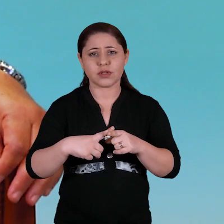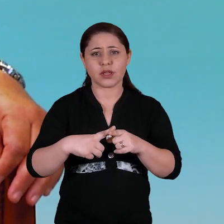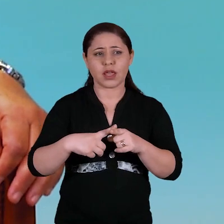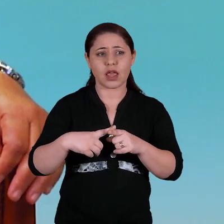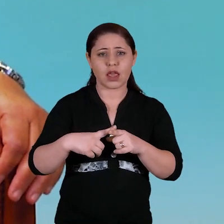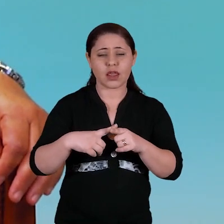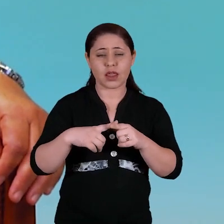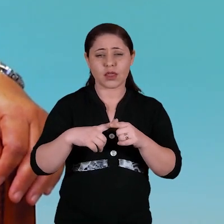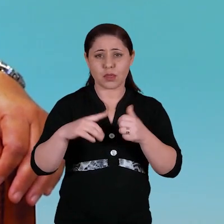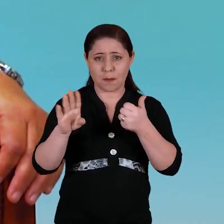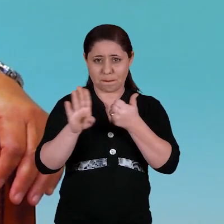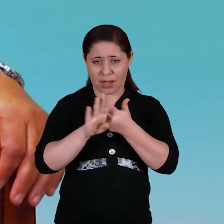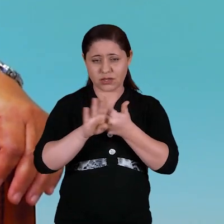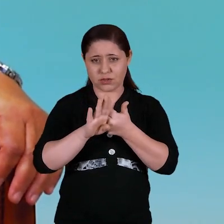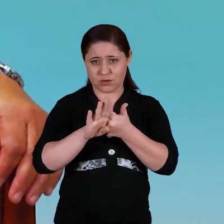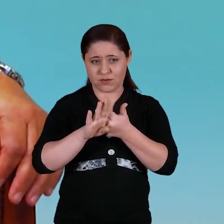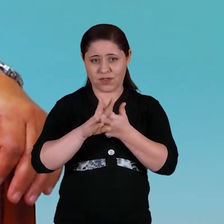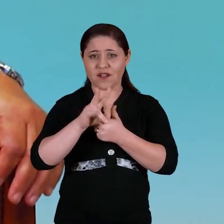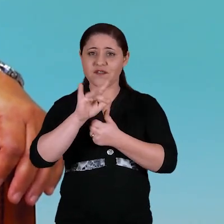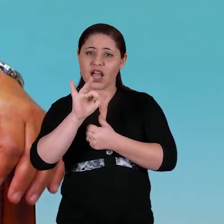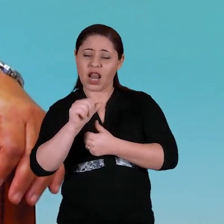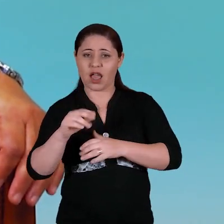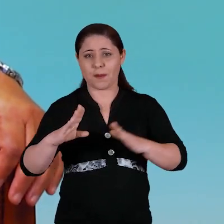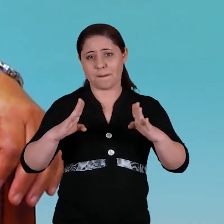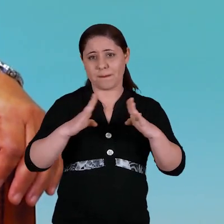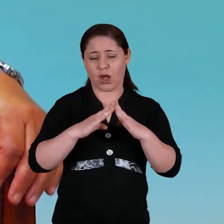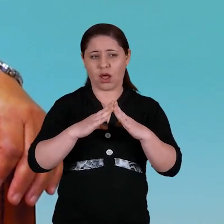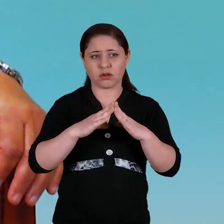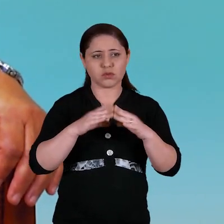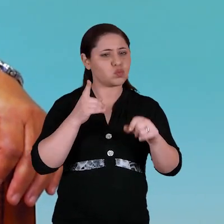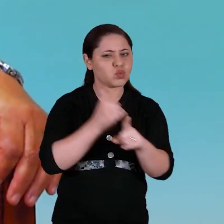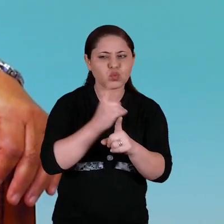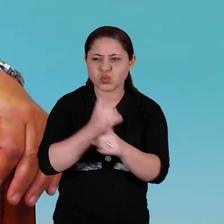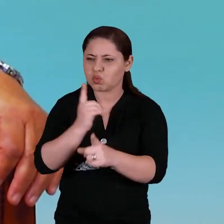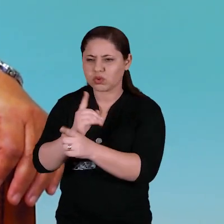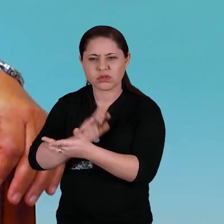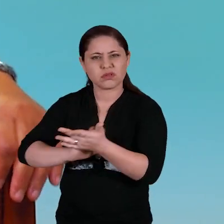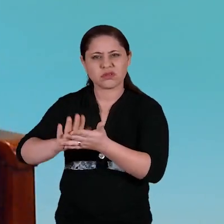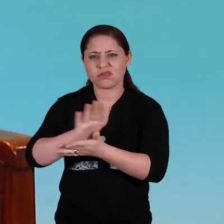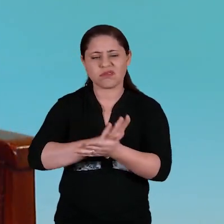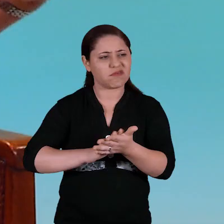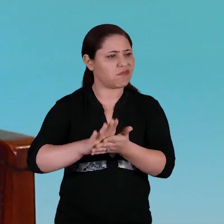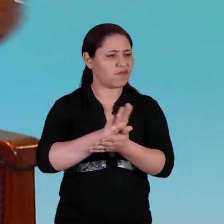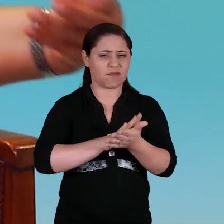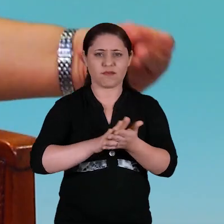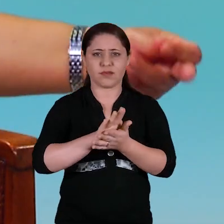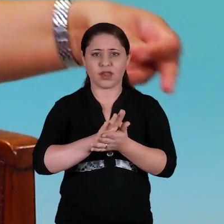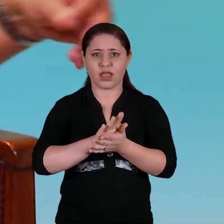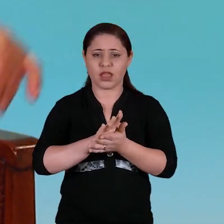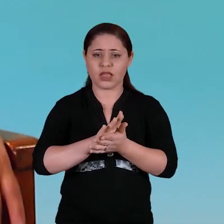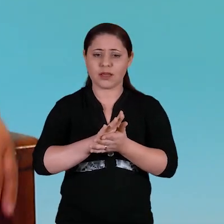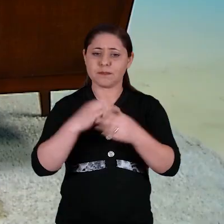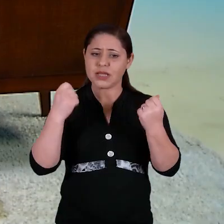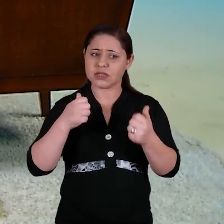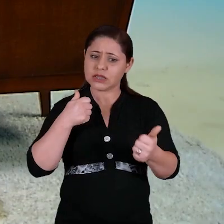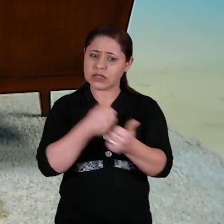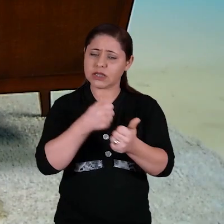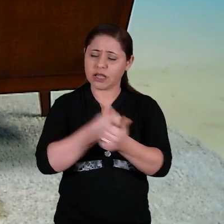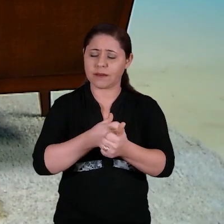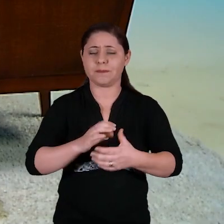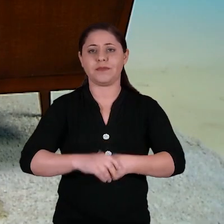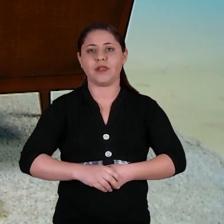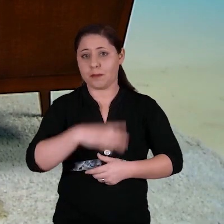na vila onde eu moro, tem idosos que não vão para lugar nenhum, sabe? Então, a gente tem tentado fazer isso. O idoso tem